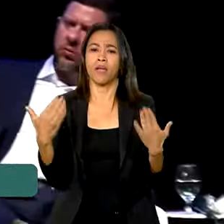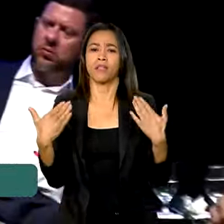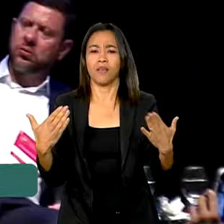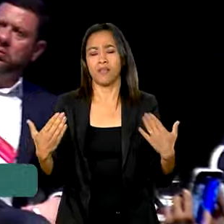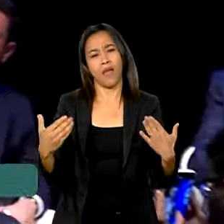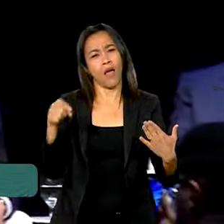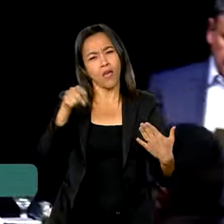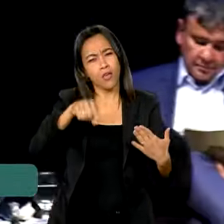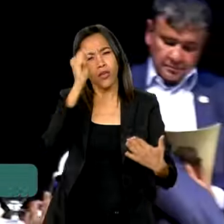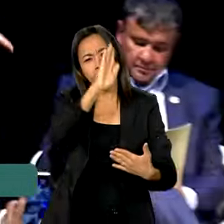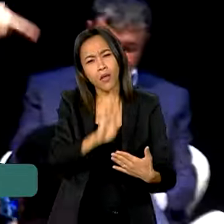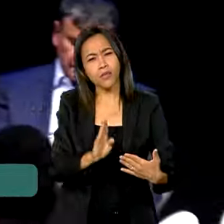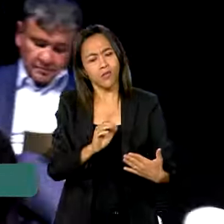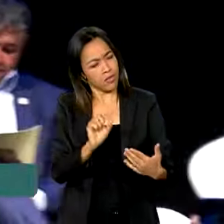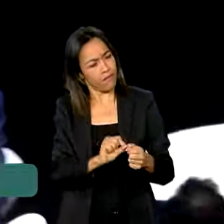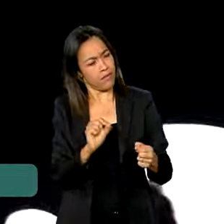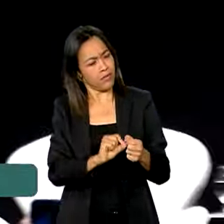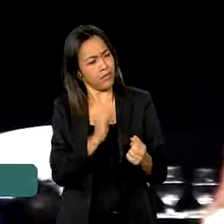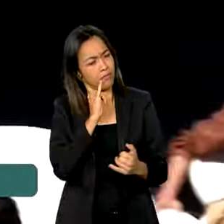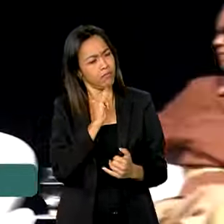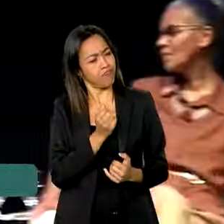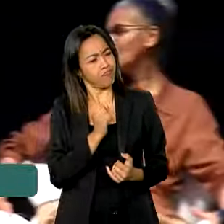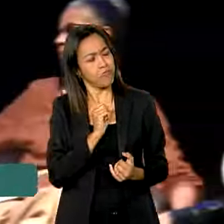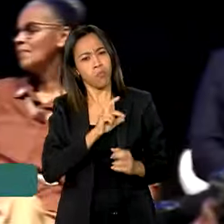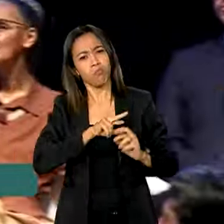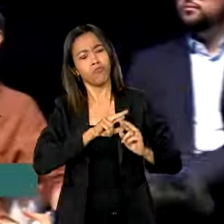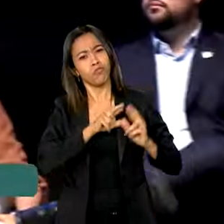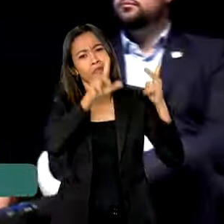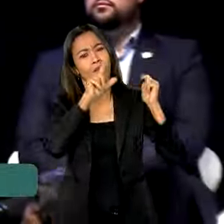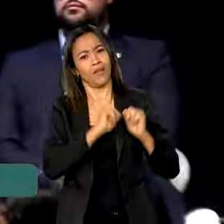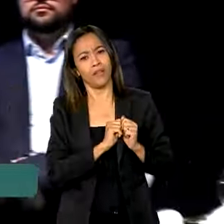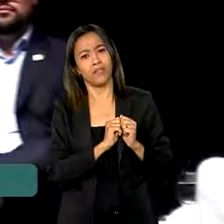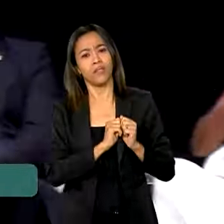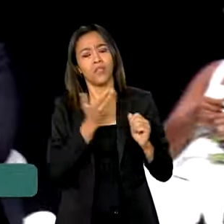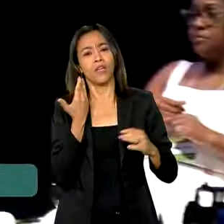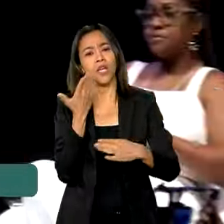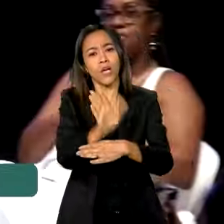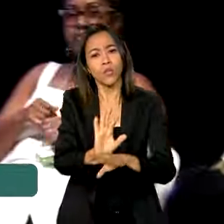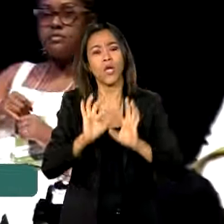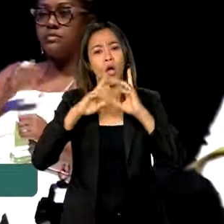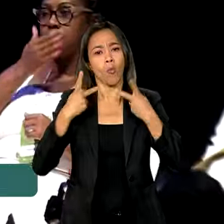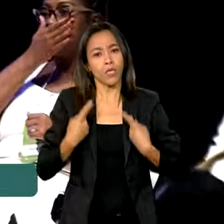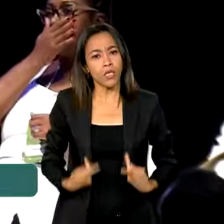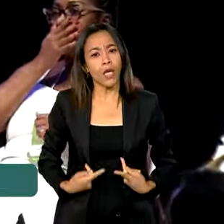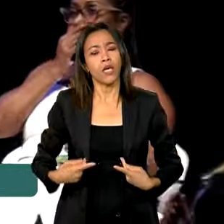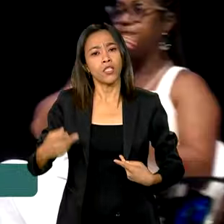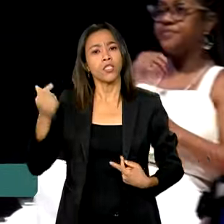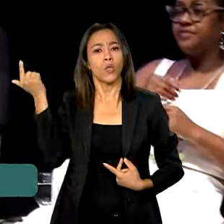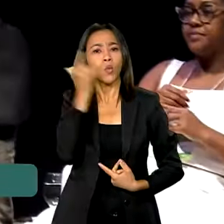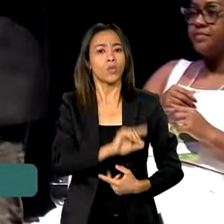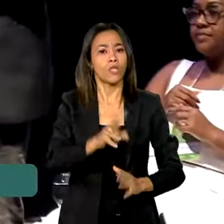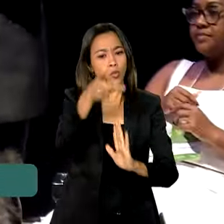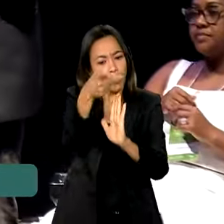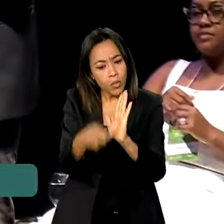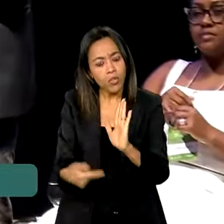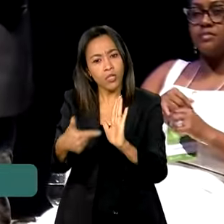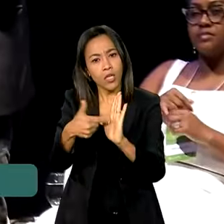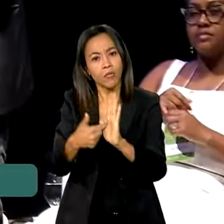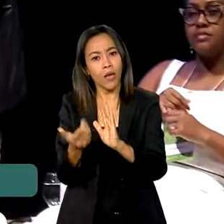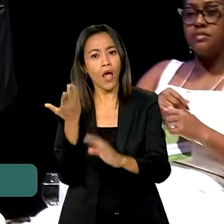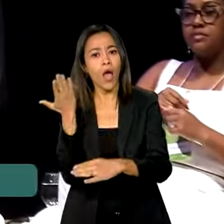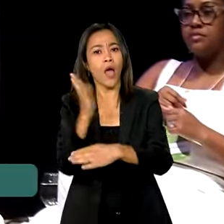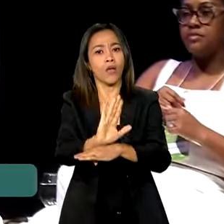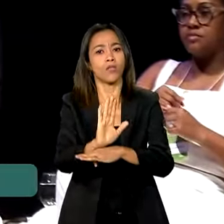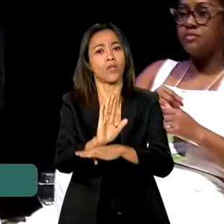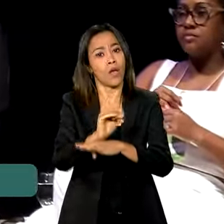está construindo algo diferente e que pode ajudar a humanidade a ter um projeto para alcançar as pessoas de forma digna.